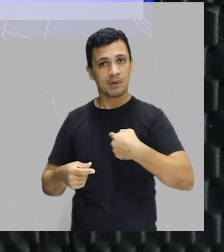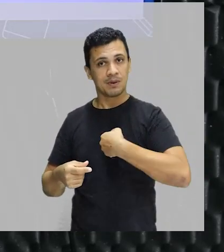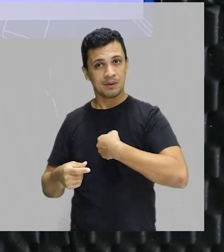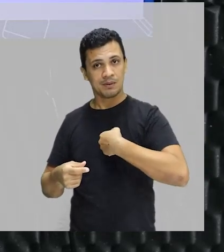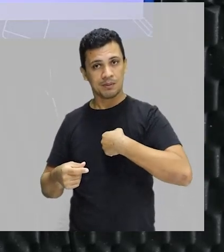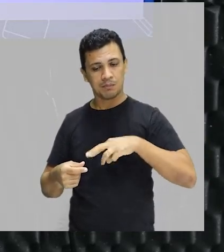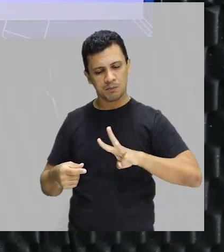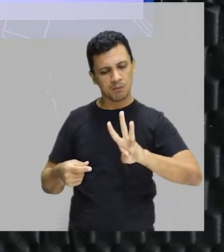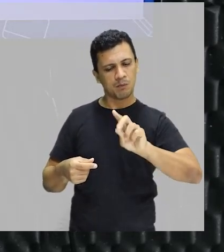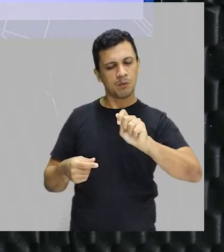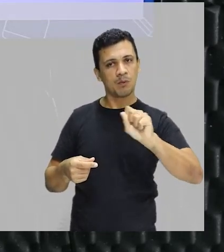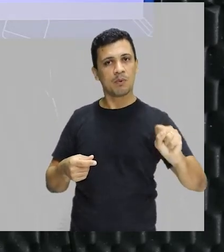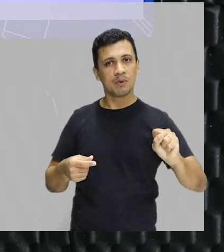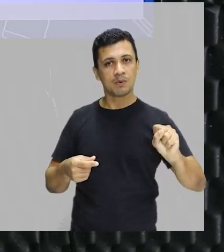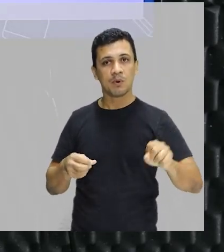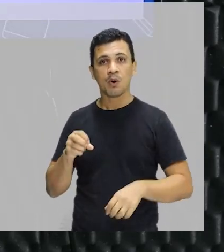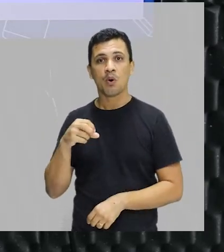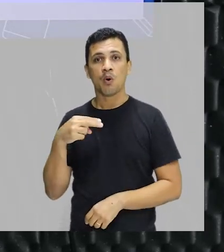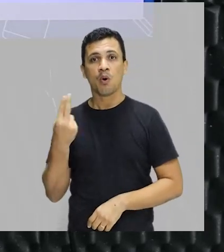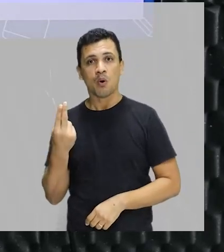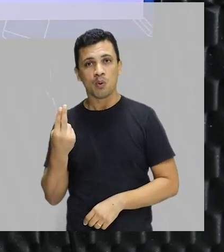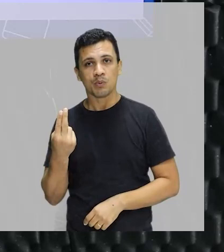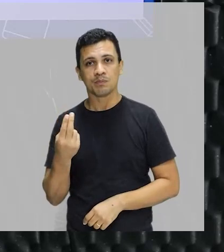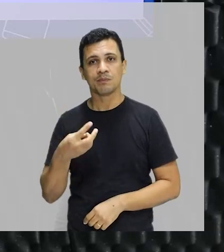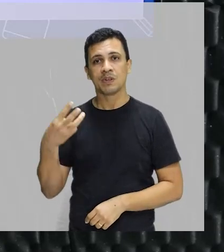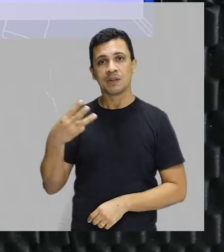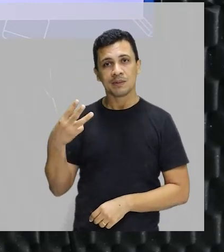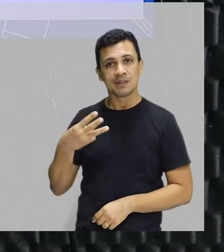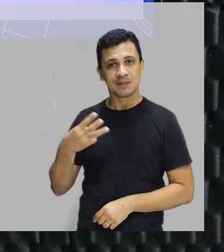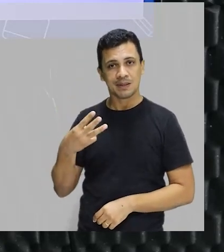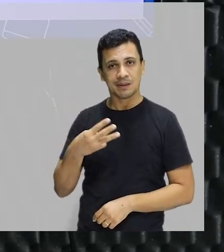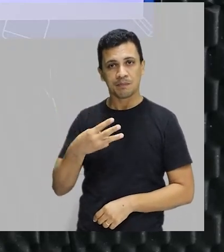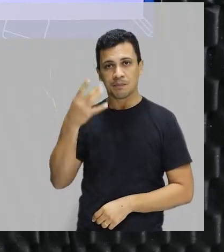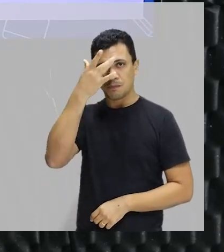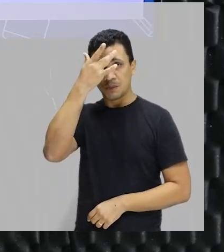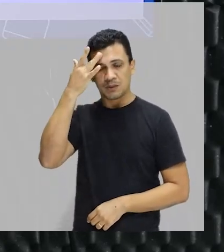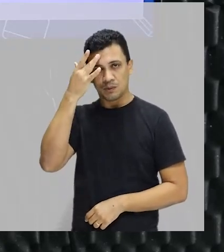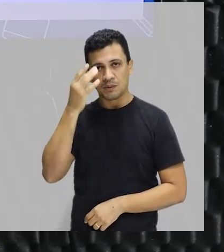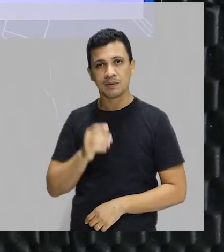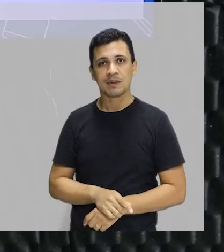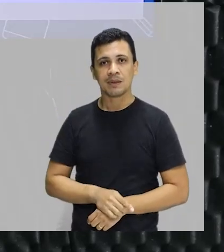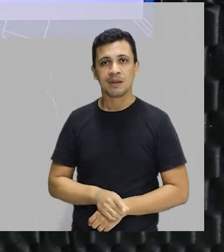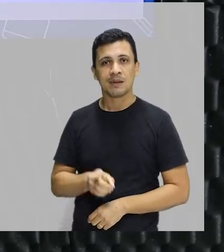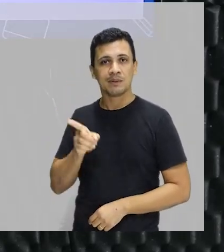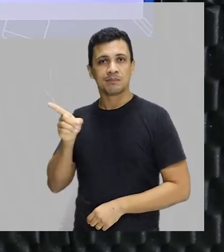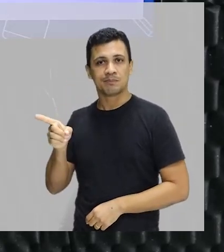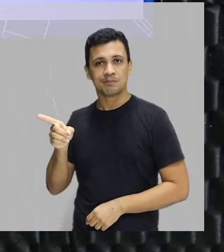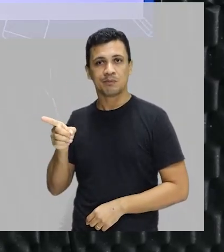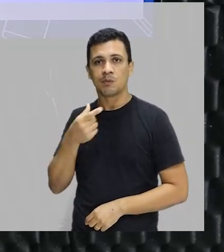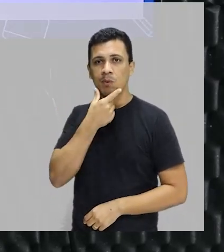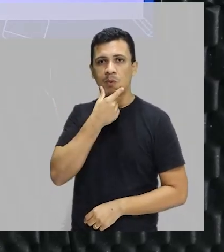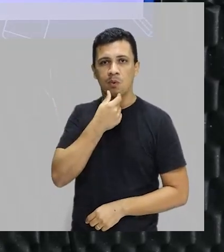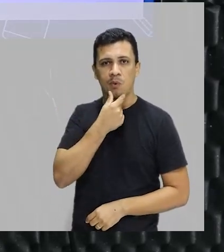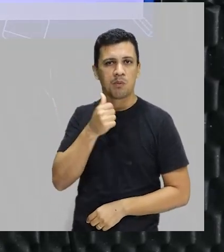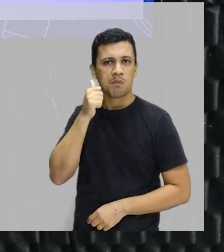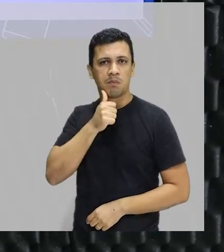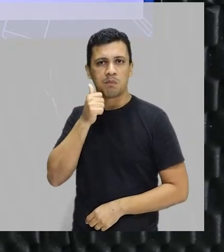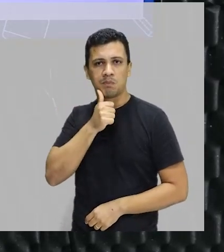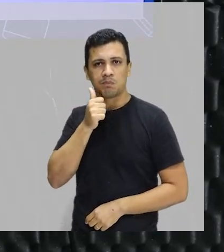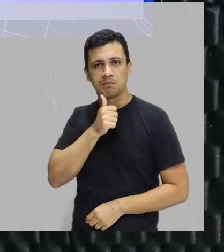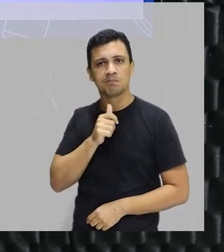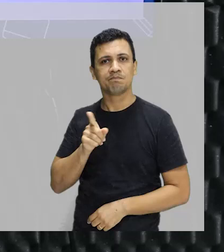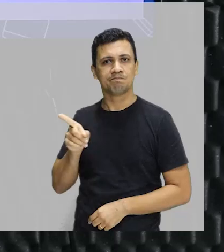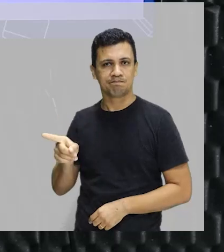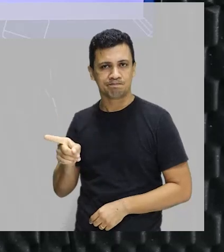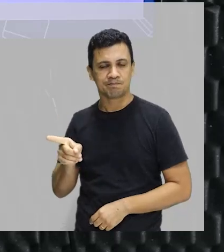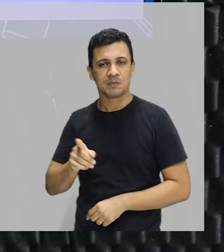para as terceiras pessoas do singular. He, she, it was. Bom, o were eu vou usar